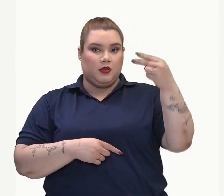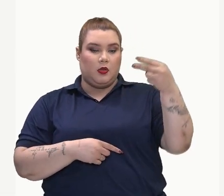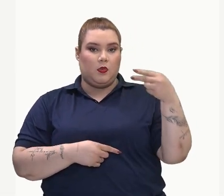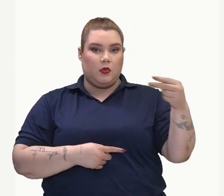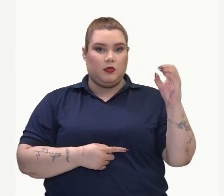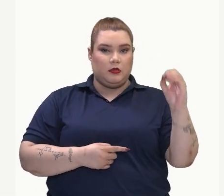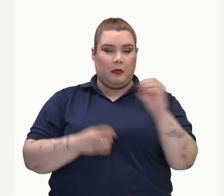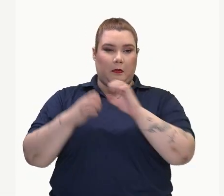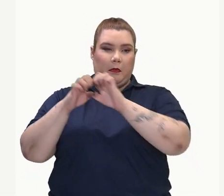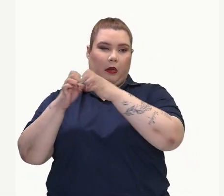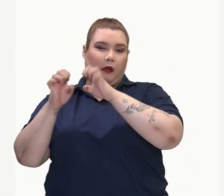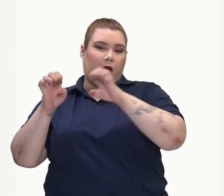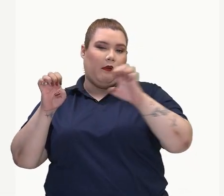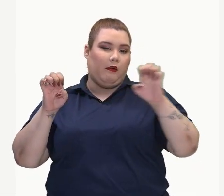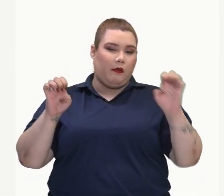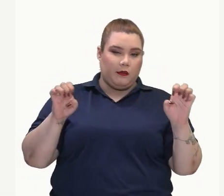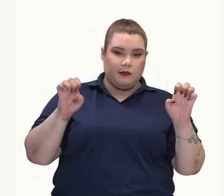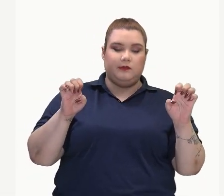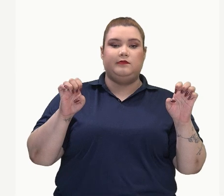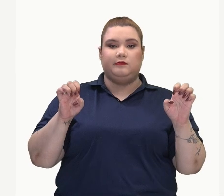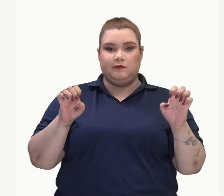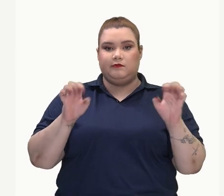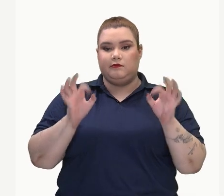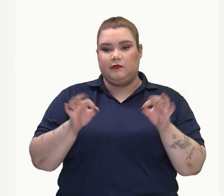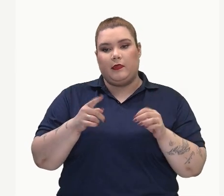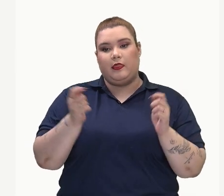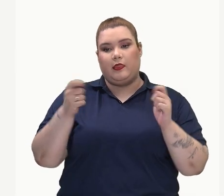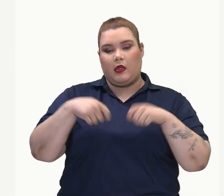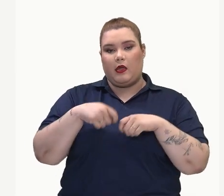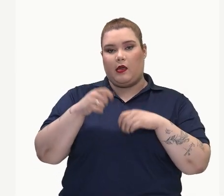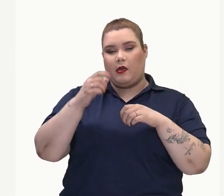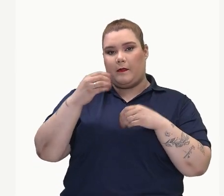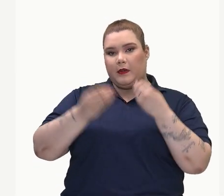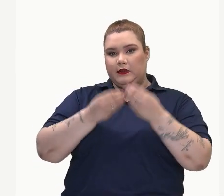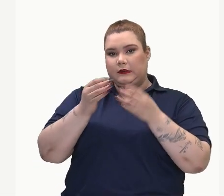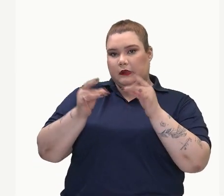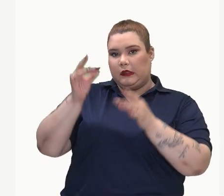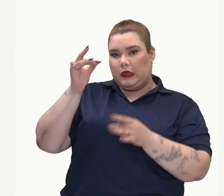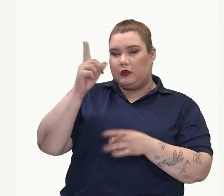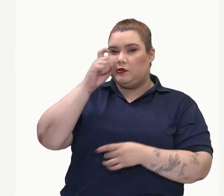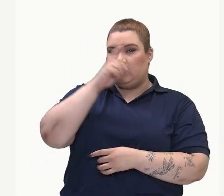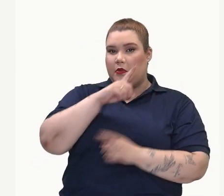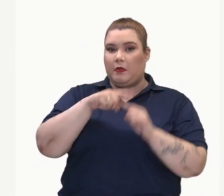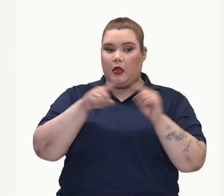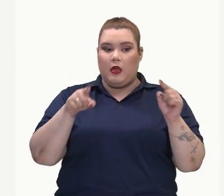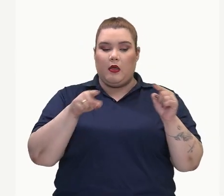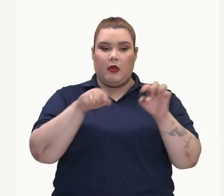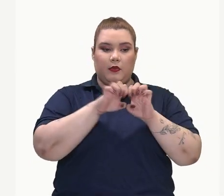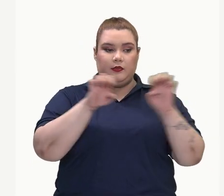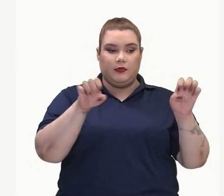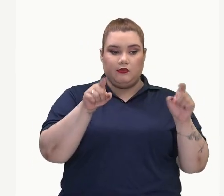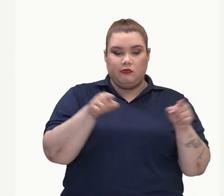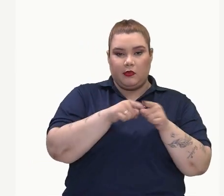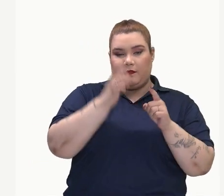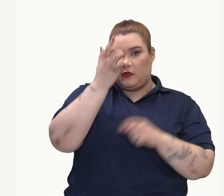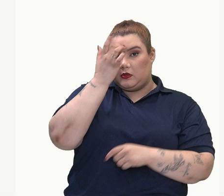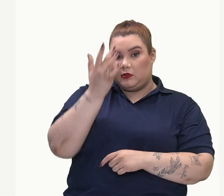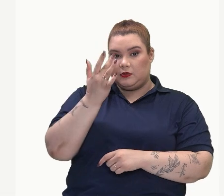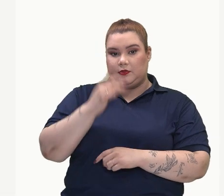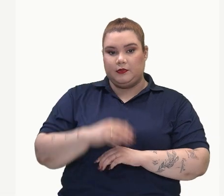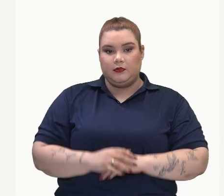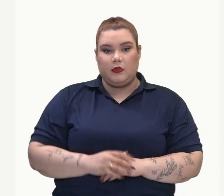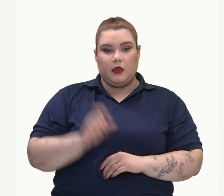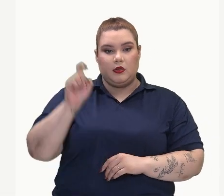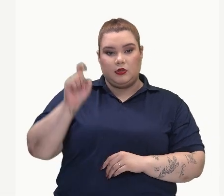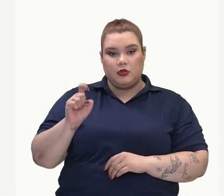né? E até um pouco mais difícil de você assimilar do que a reduzida. A reduzida é mais fácil. Então, a gente substitui aqui, né? X